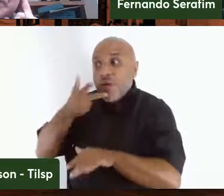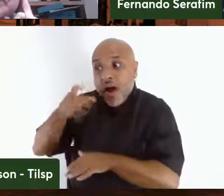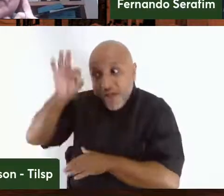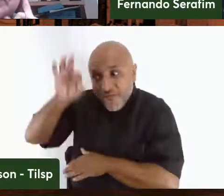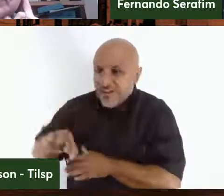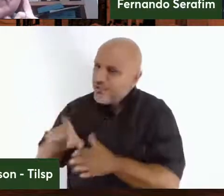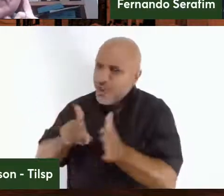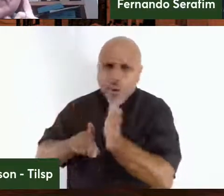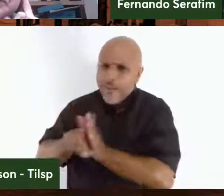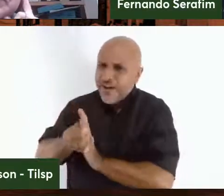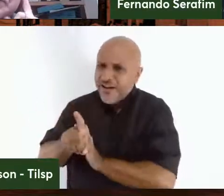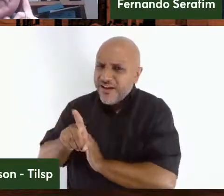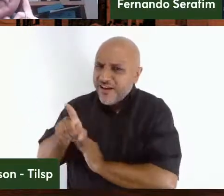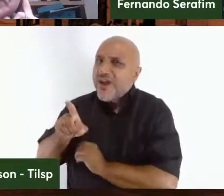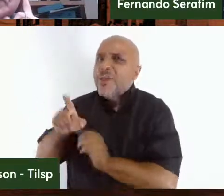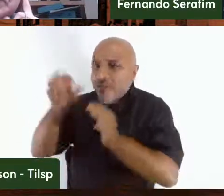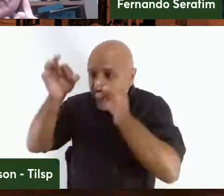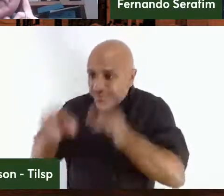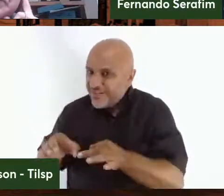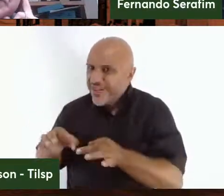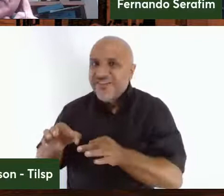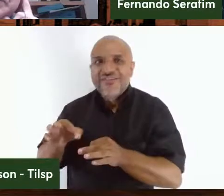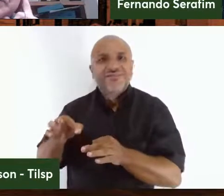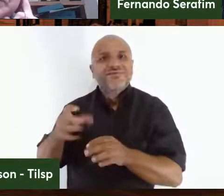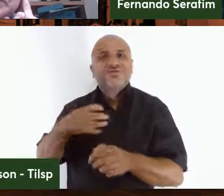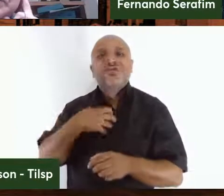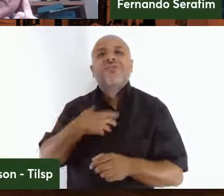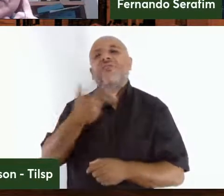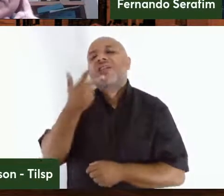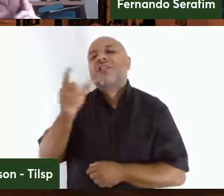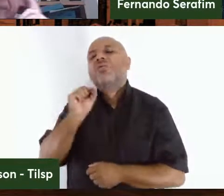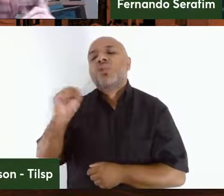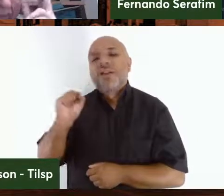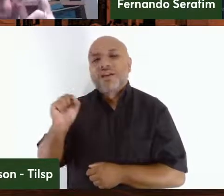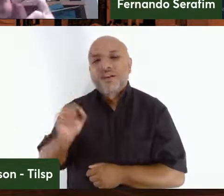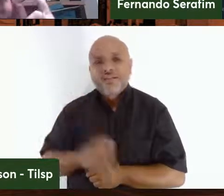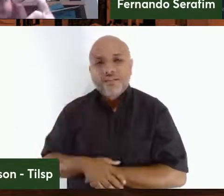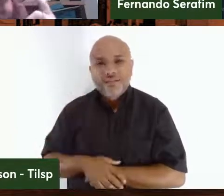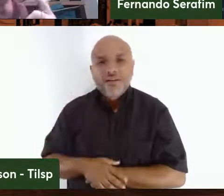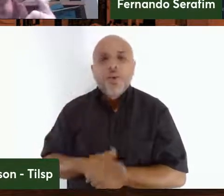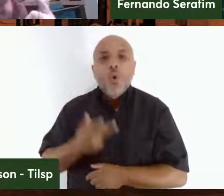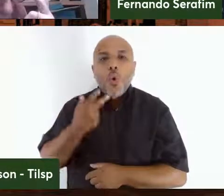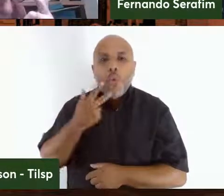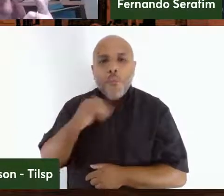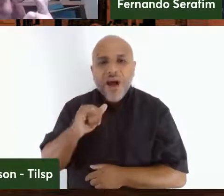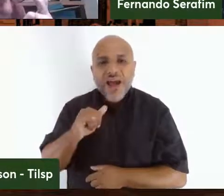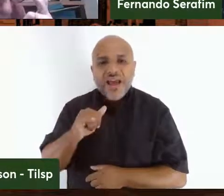é uma pergunta, achei muito curioso. Chegou uma afirmação categórica dizendo o seguinte: o pai do Noel